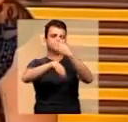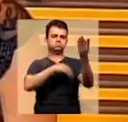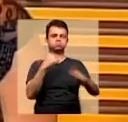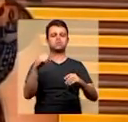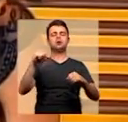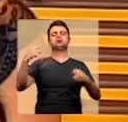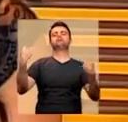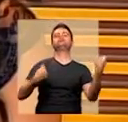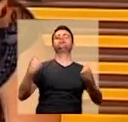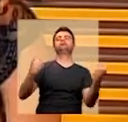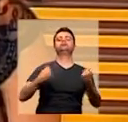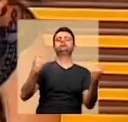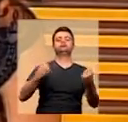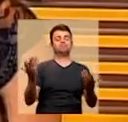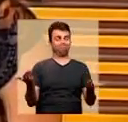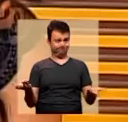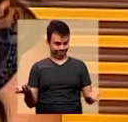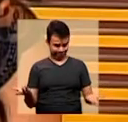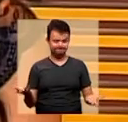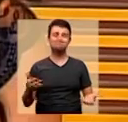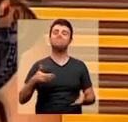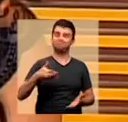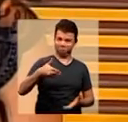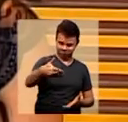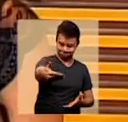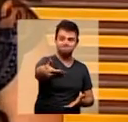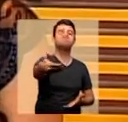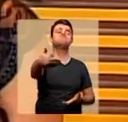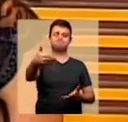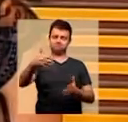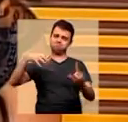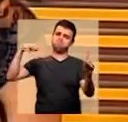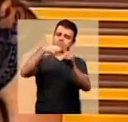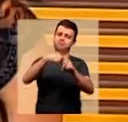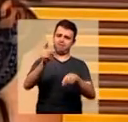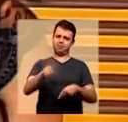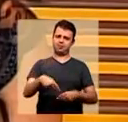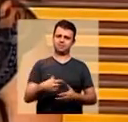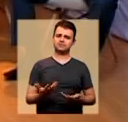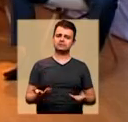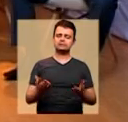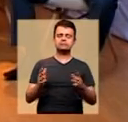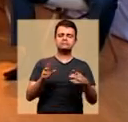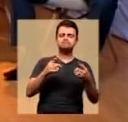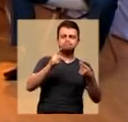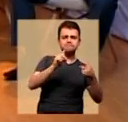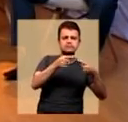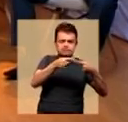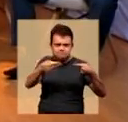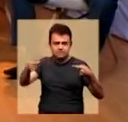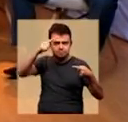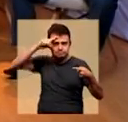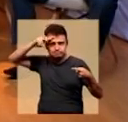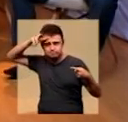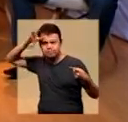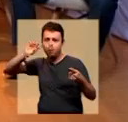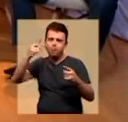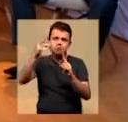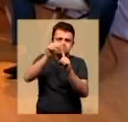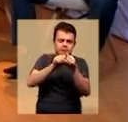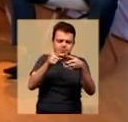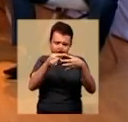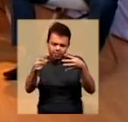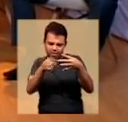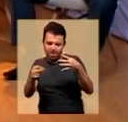e dirigindo e, consequentemente, acaba aumentando o índice de acidentes. E durante a semana, ou o período